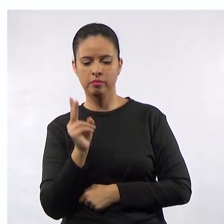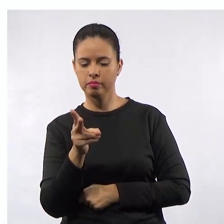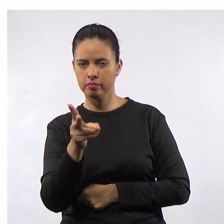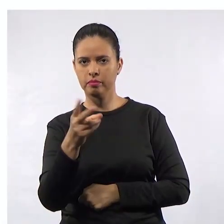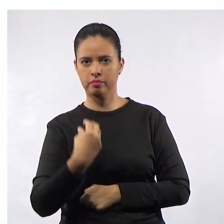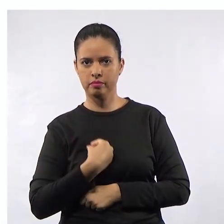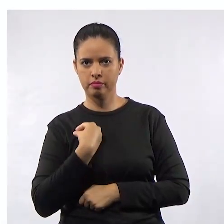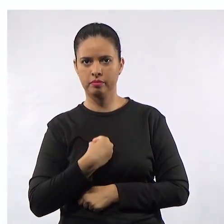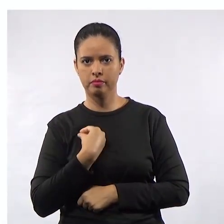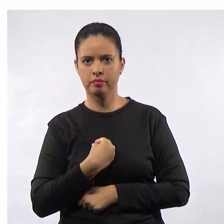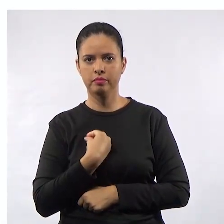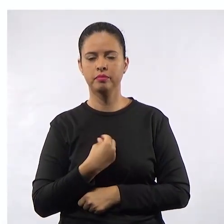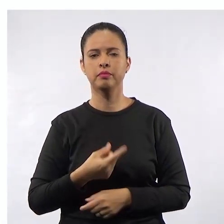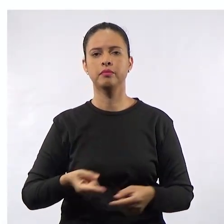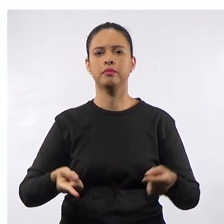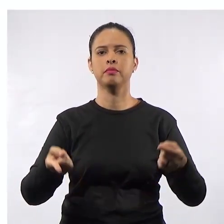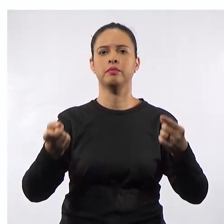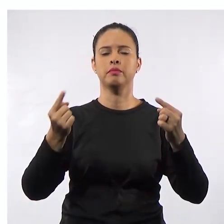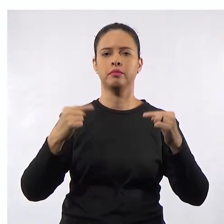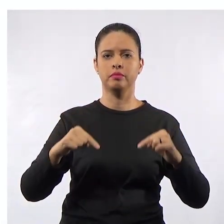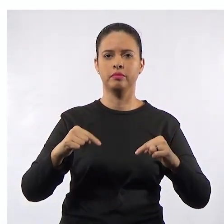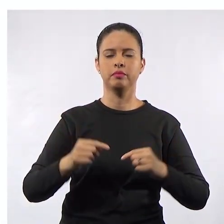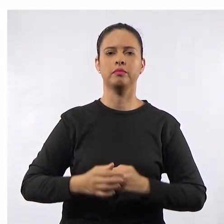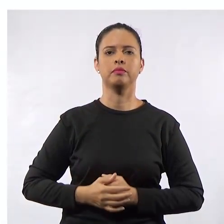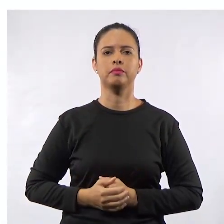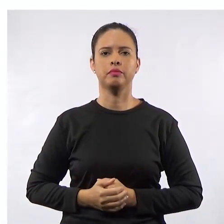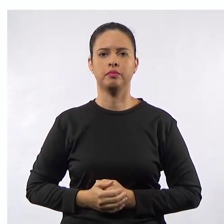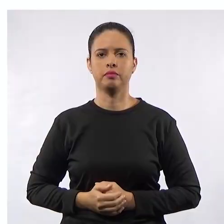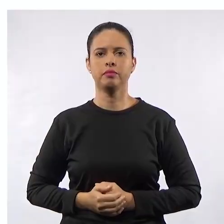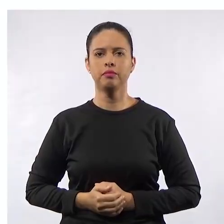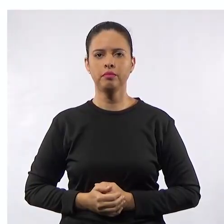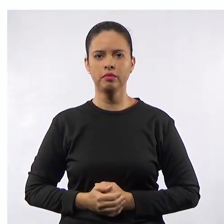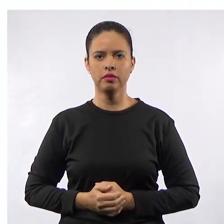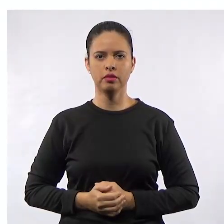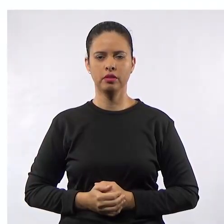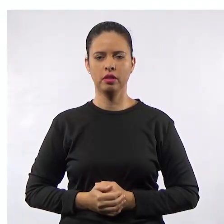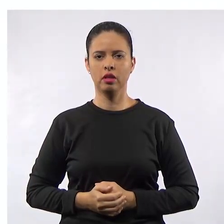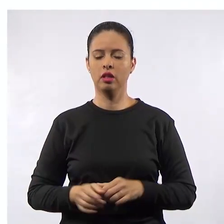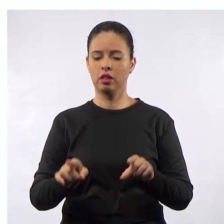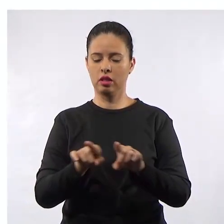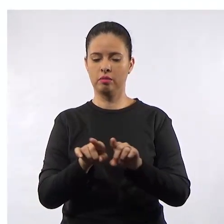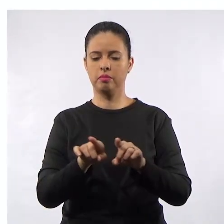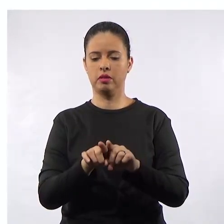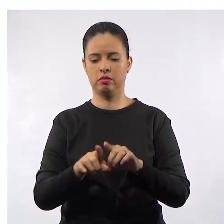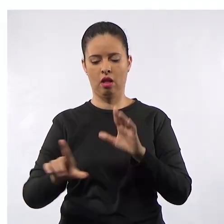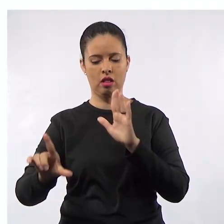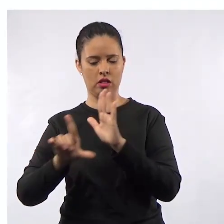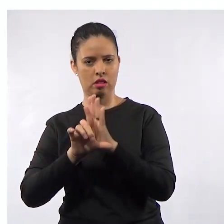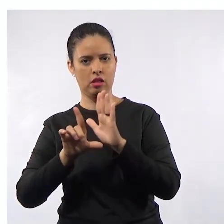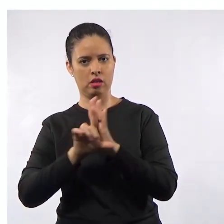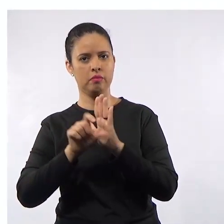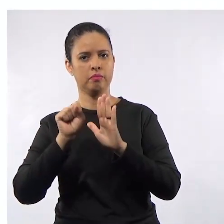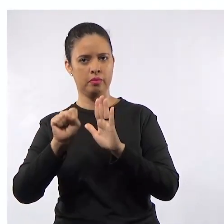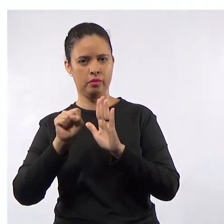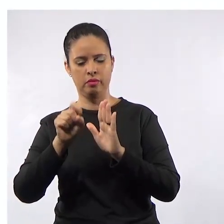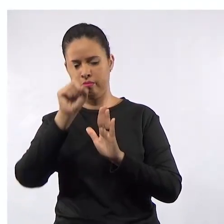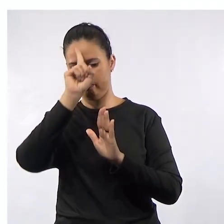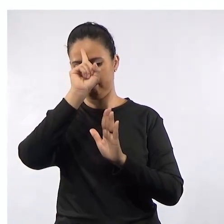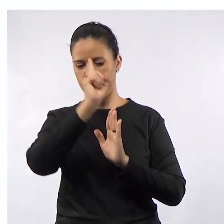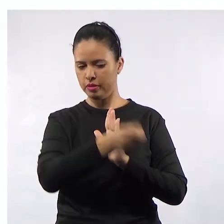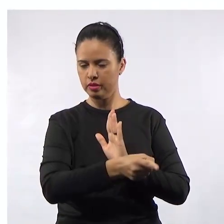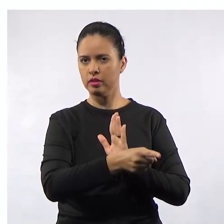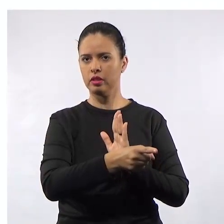poder né dali para frente não pode é só um exemplo tá também pode ocorrer uma determinação legal para